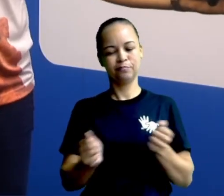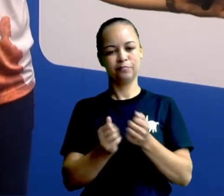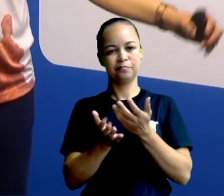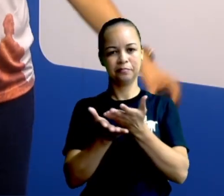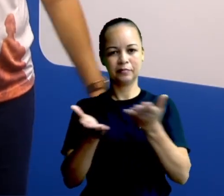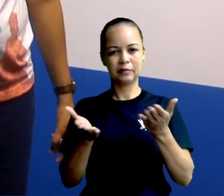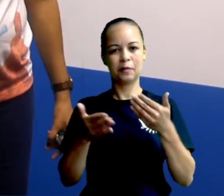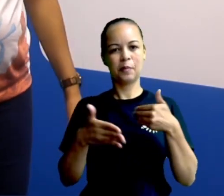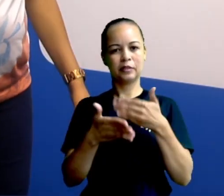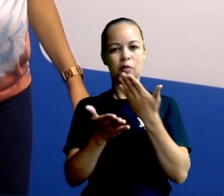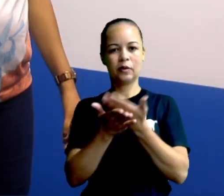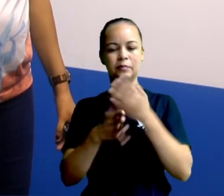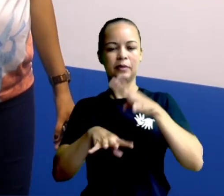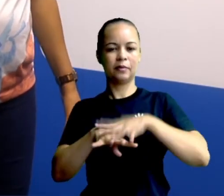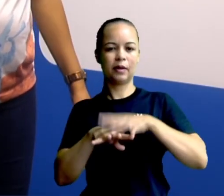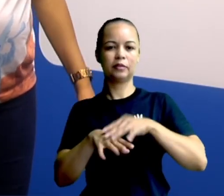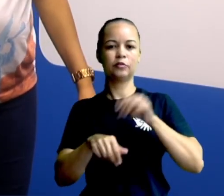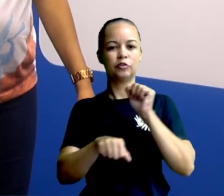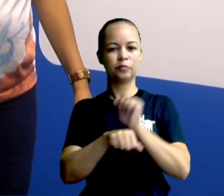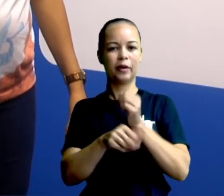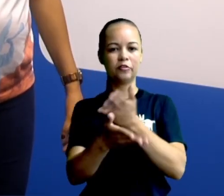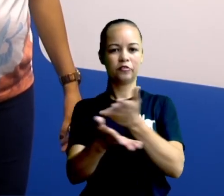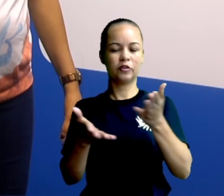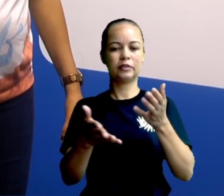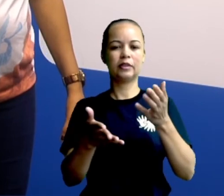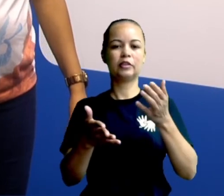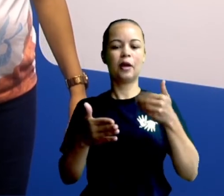para mais uma aula de matemática e eu te espero